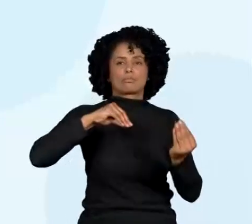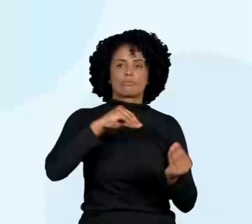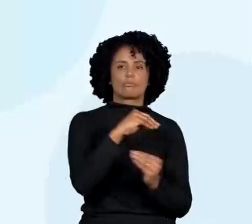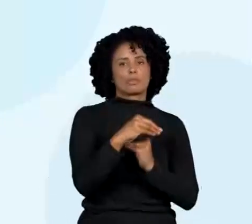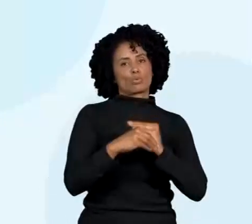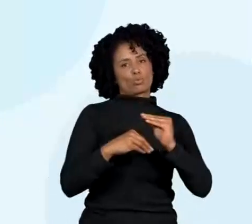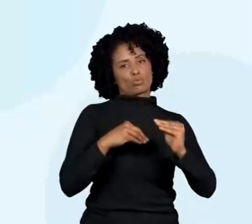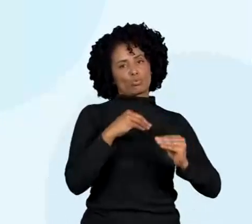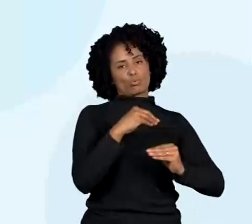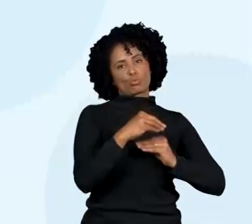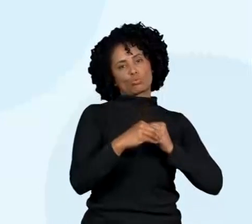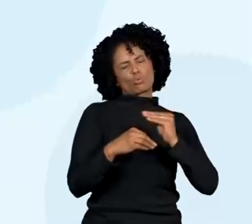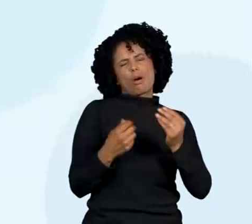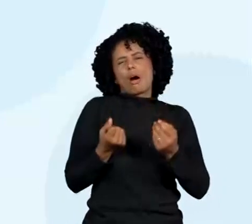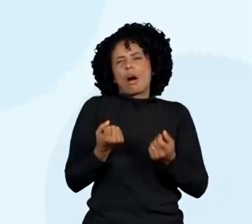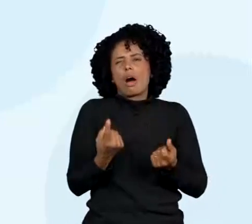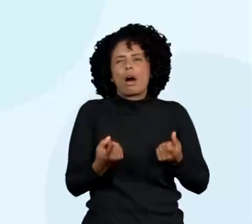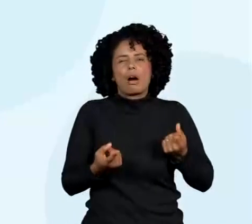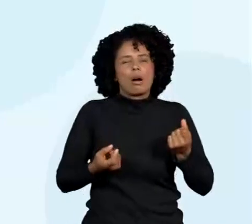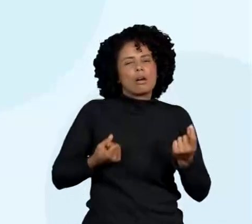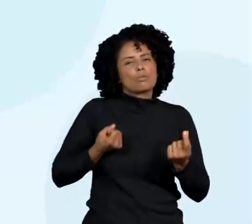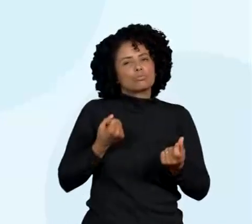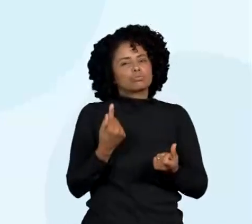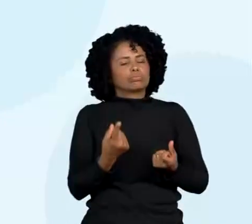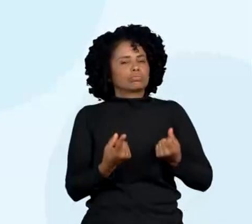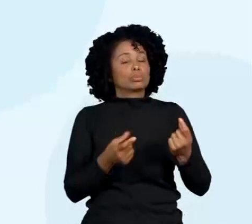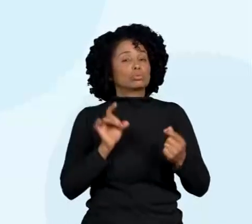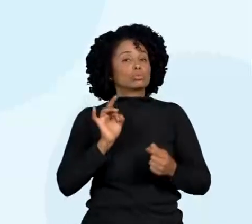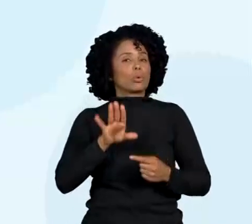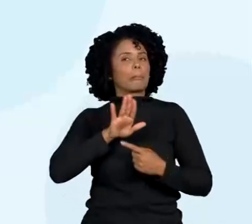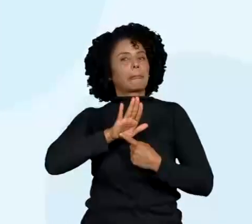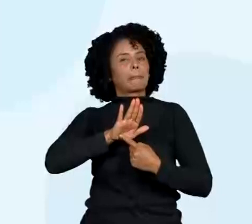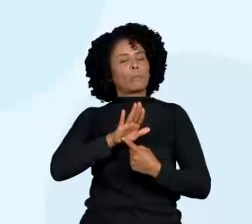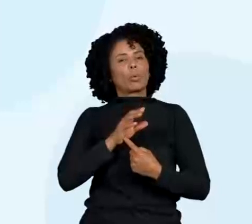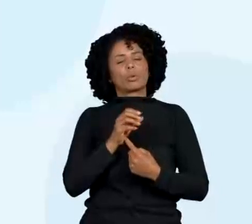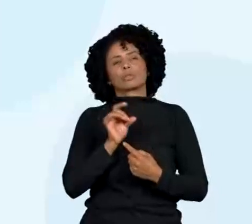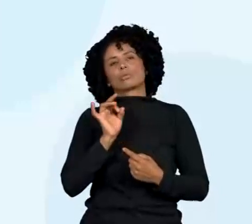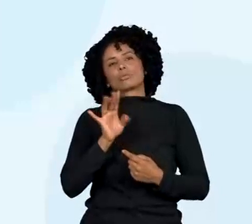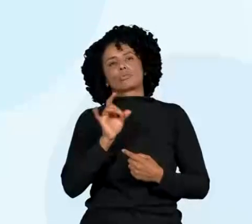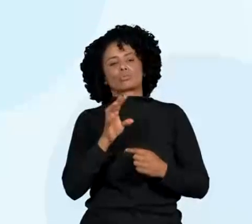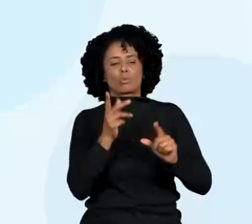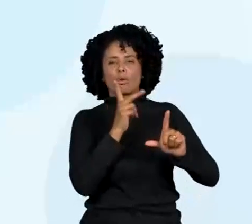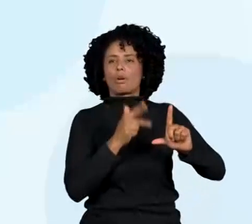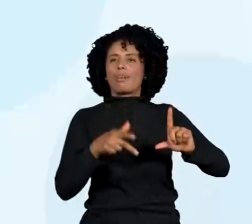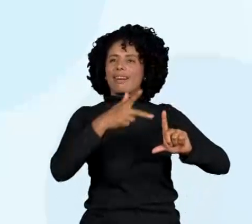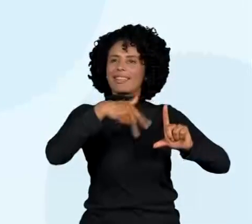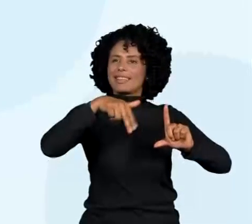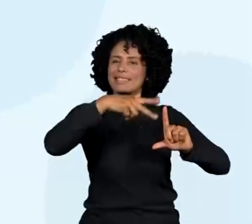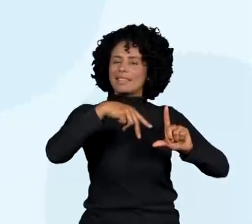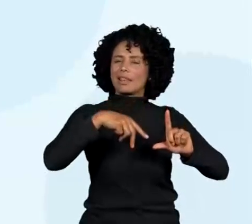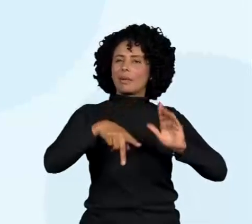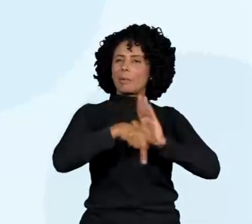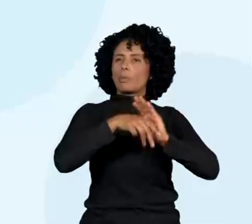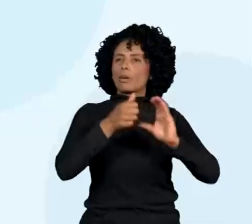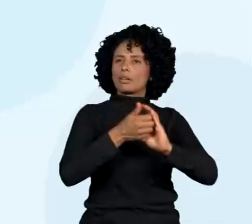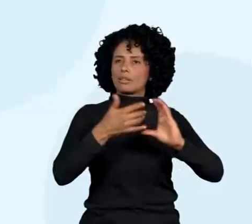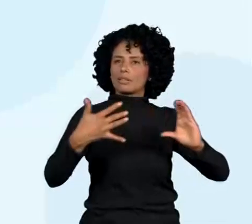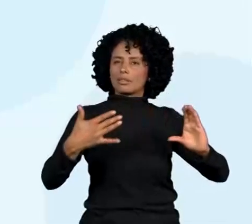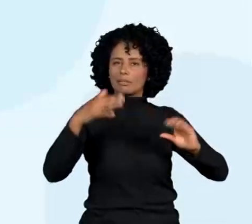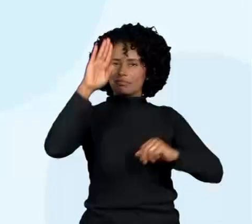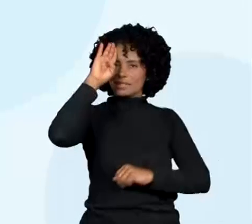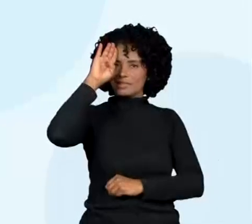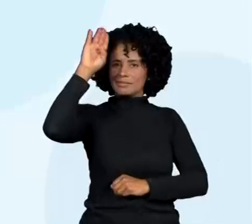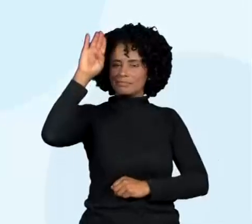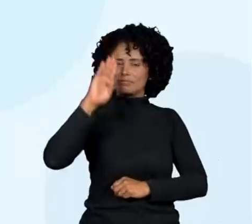às vezes apresentando apenas ilustrações. É a característica mais